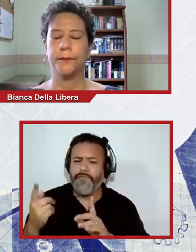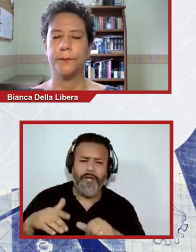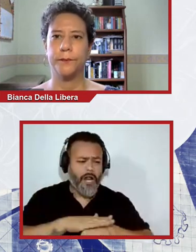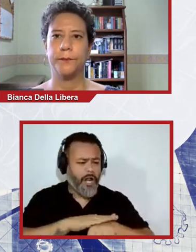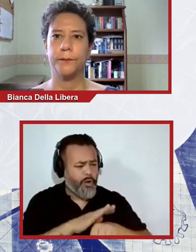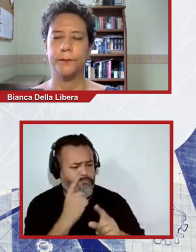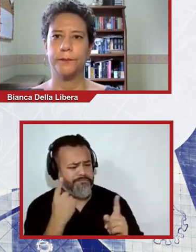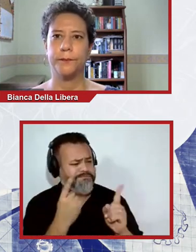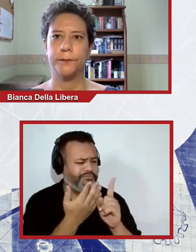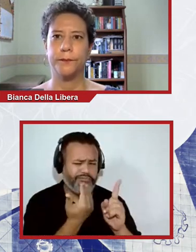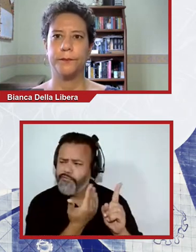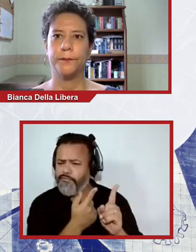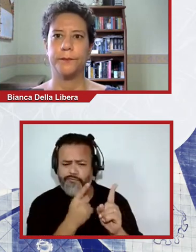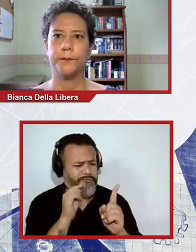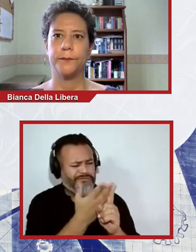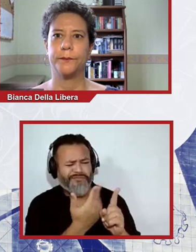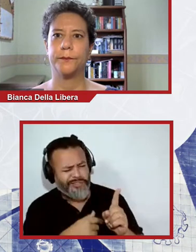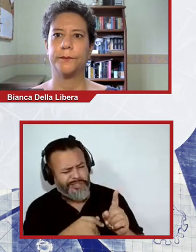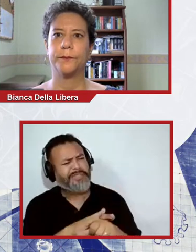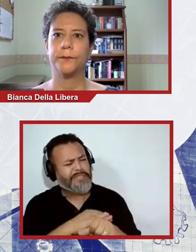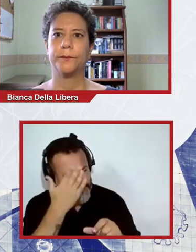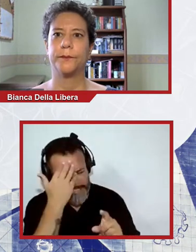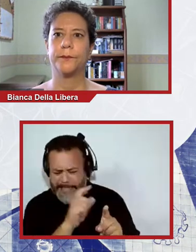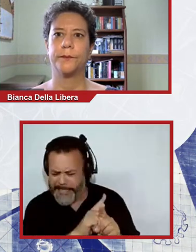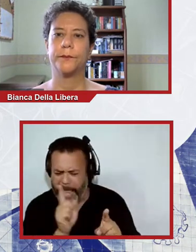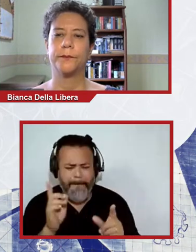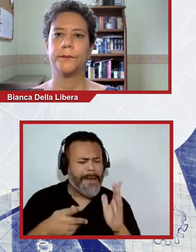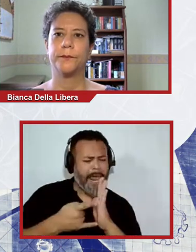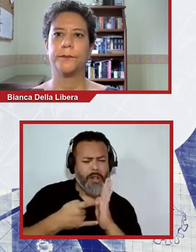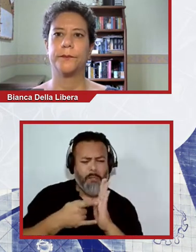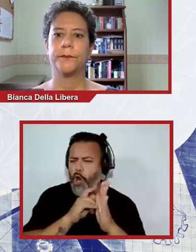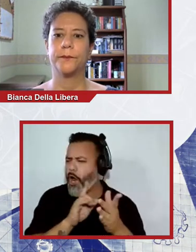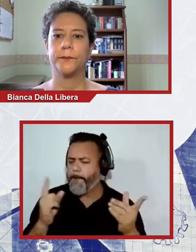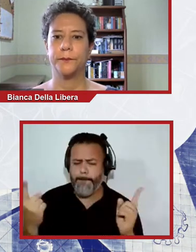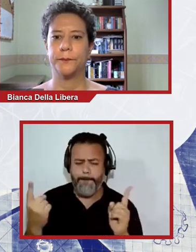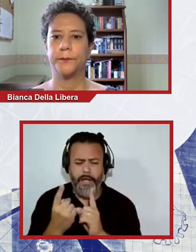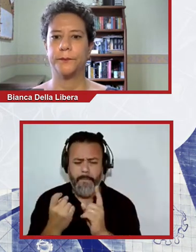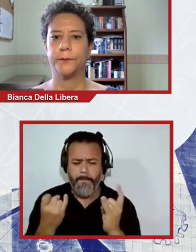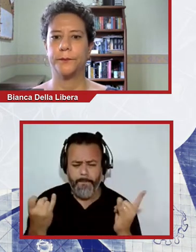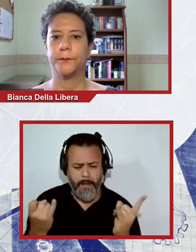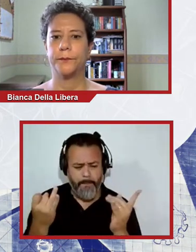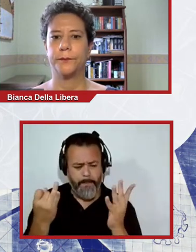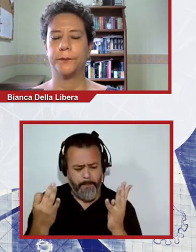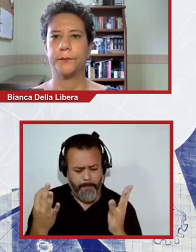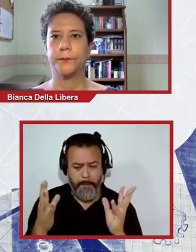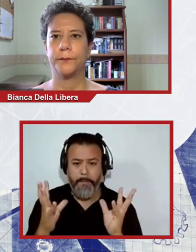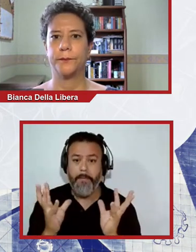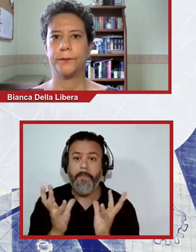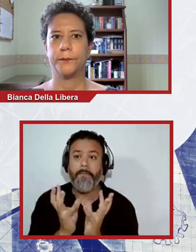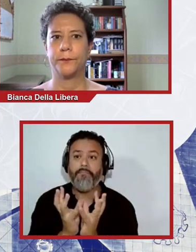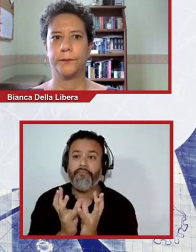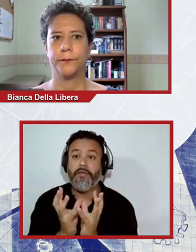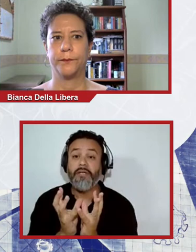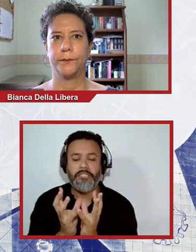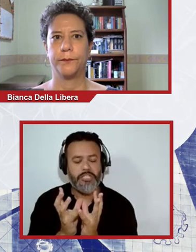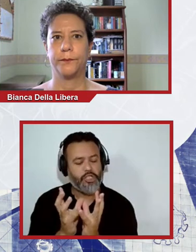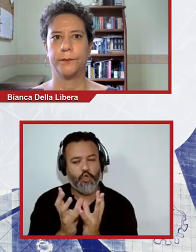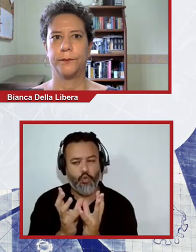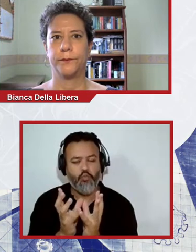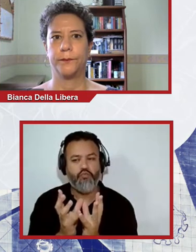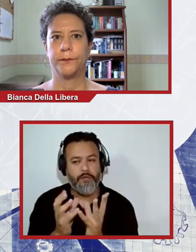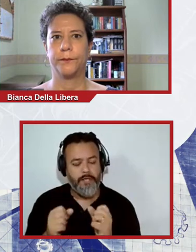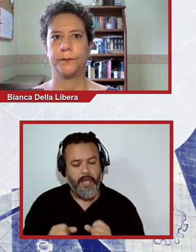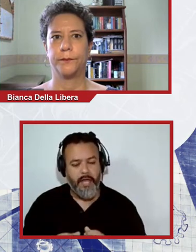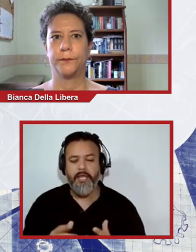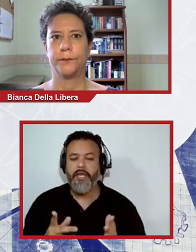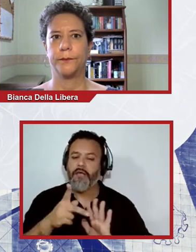a coisa foi fluindo no boca a boca, depois a televisão noticiou. Bom, o certo é que a coisa foi